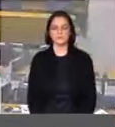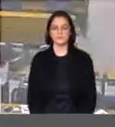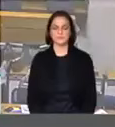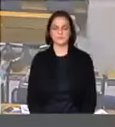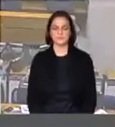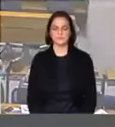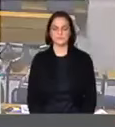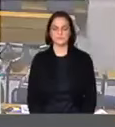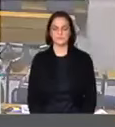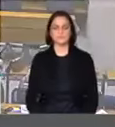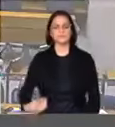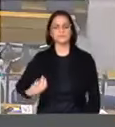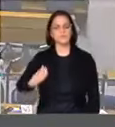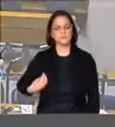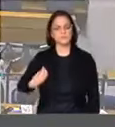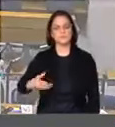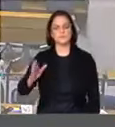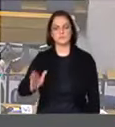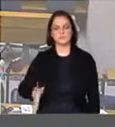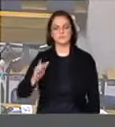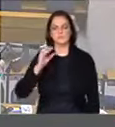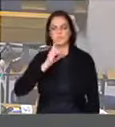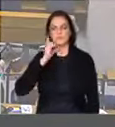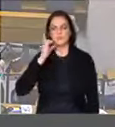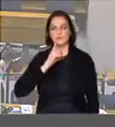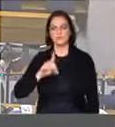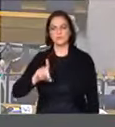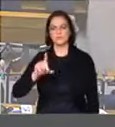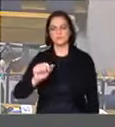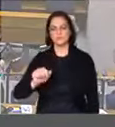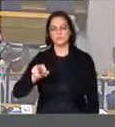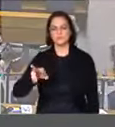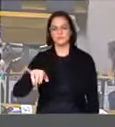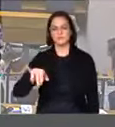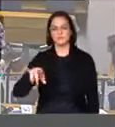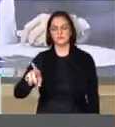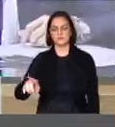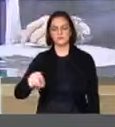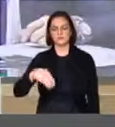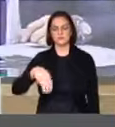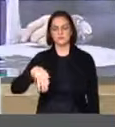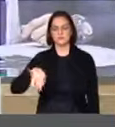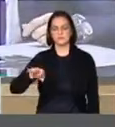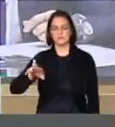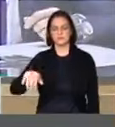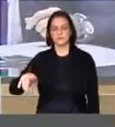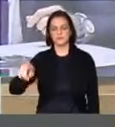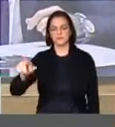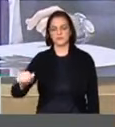Já está conosco o deputado David Miranda, que se encontra à mesa.